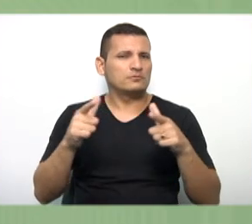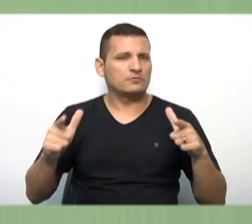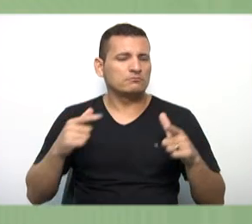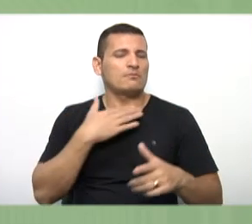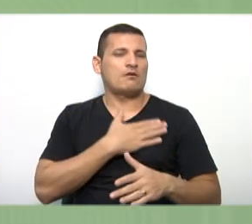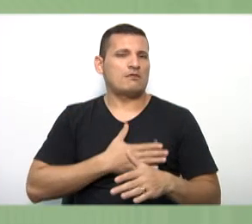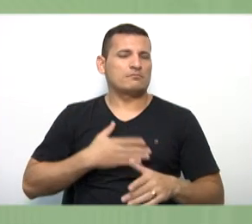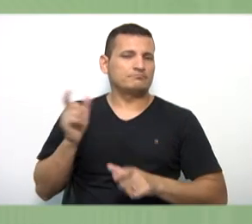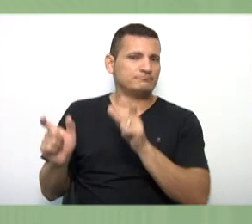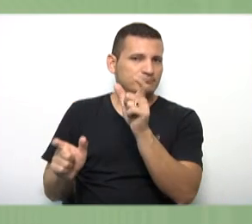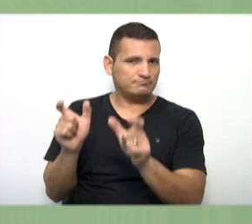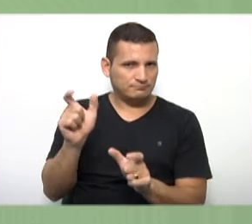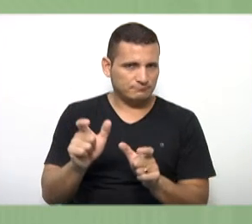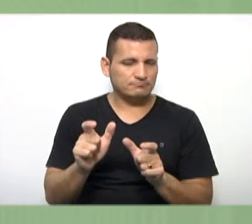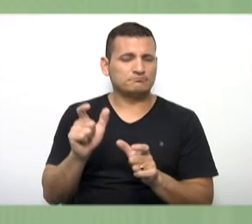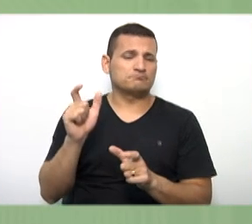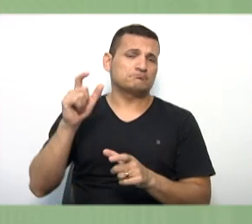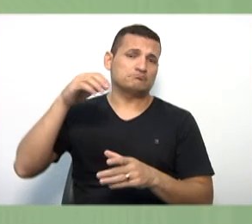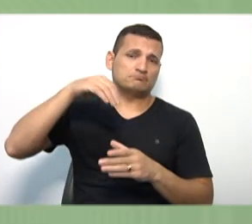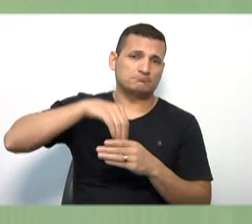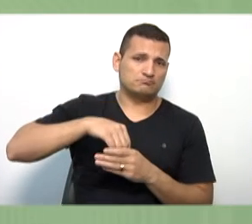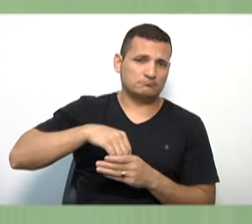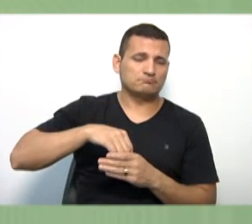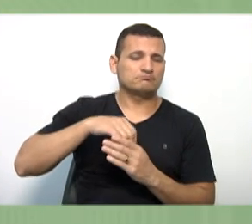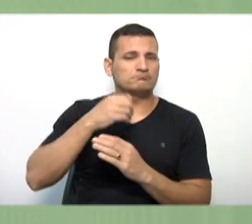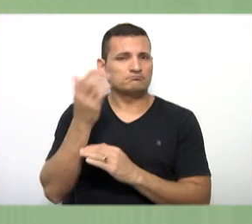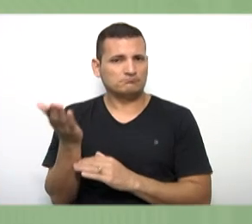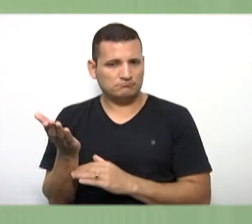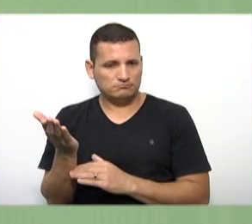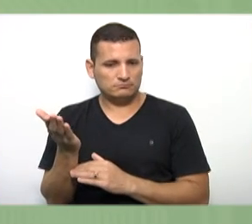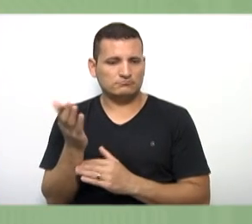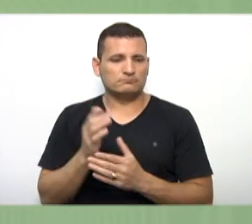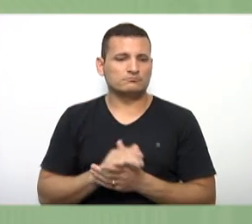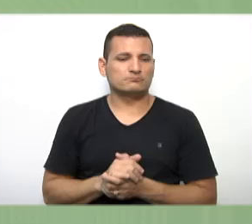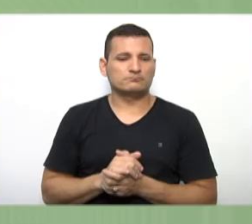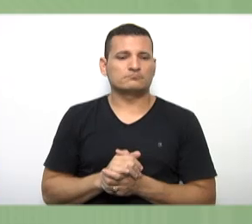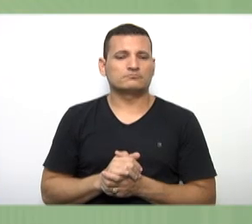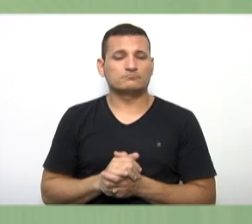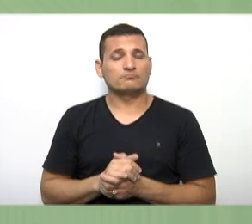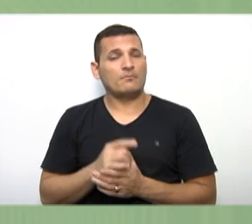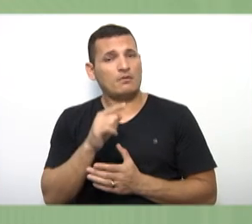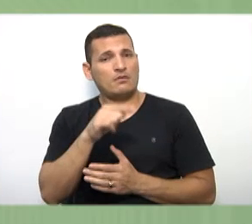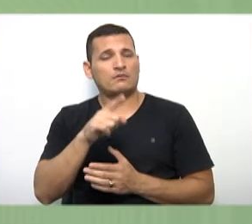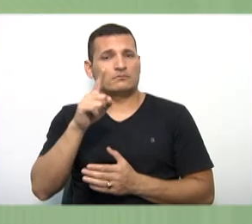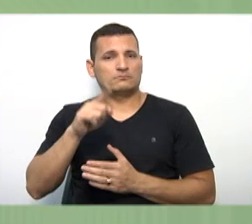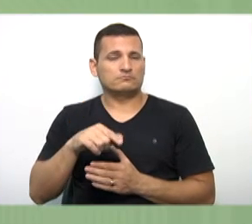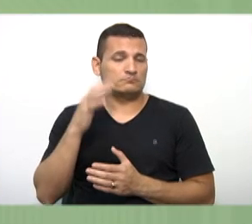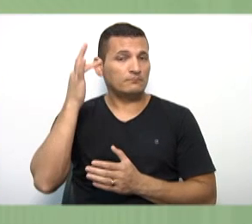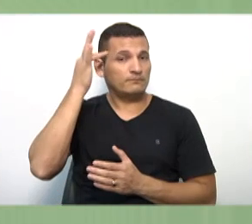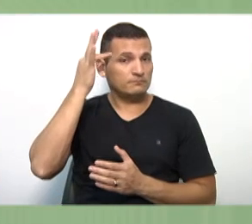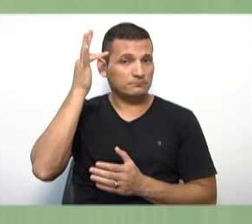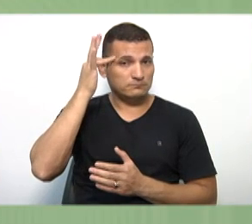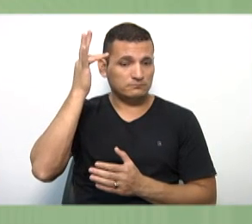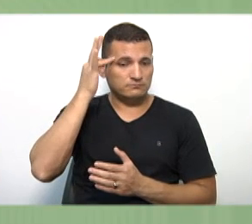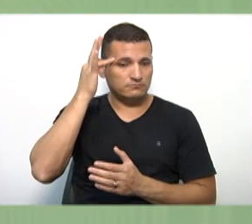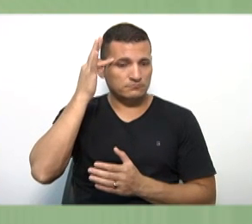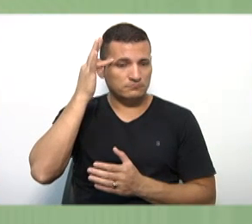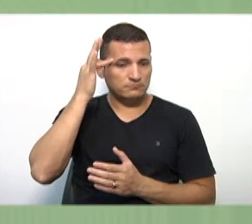dos clientes, tanto internos quanto os clientes externos. Esta é uma das filosofias